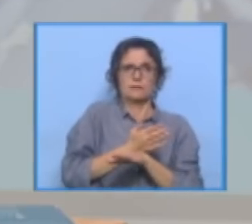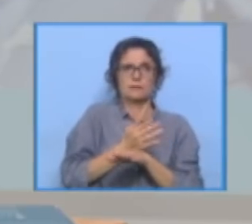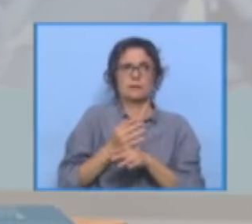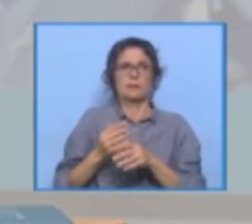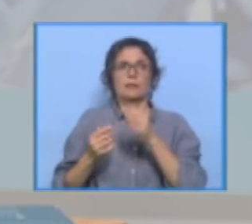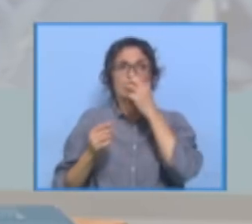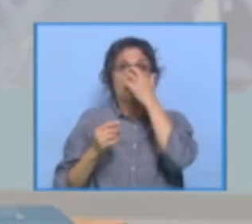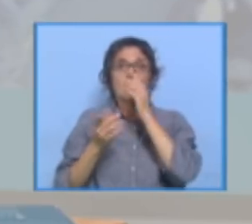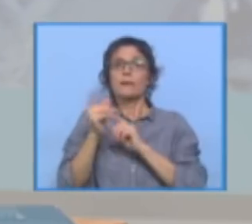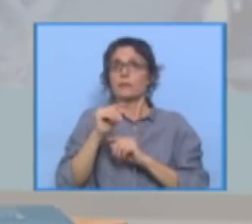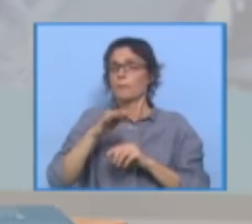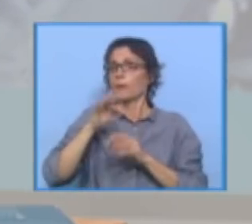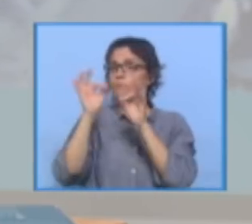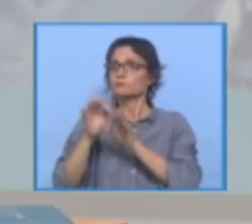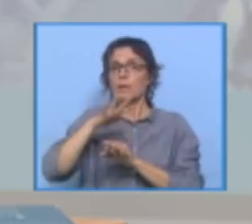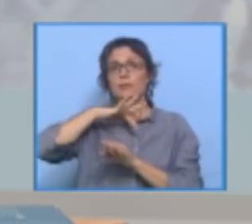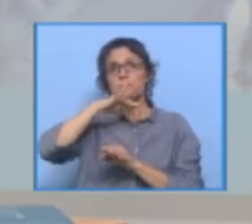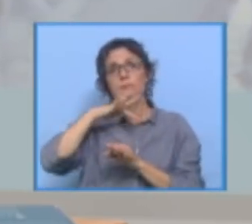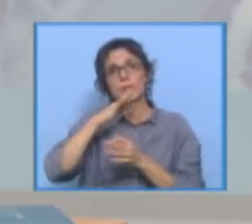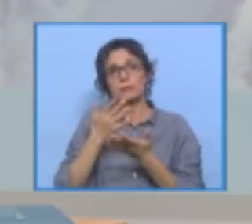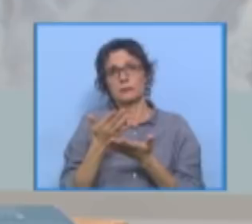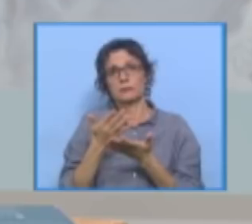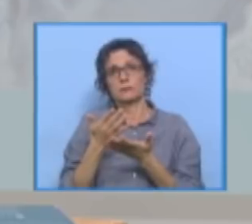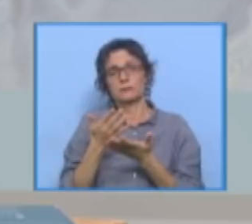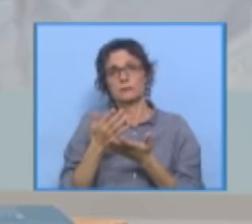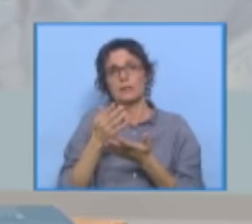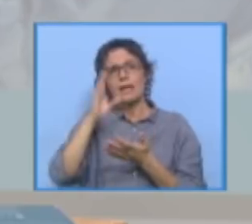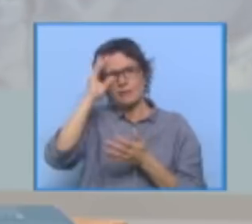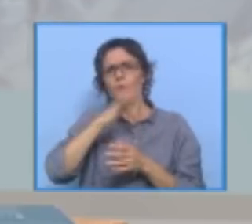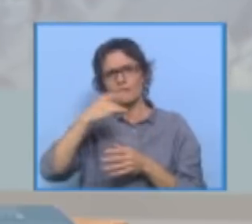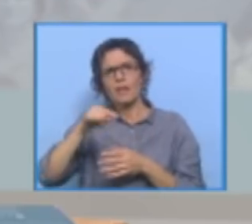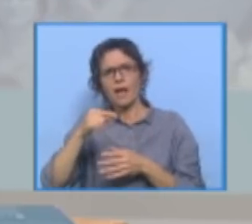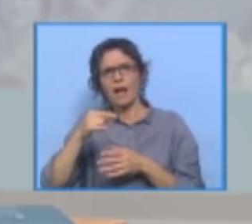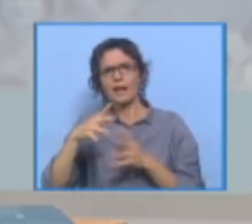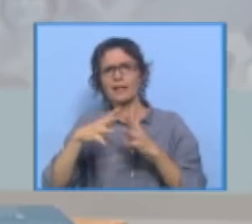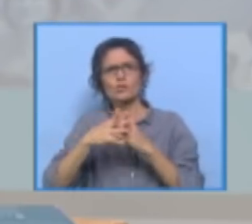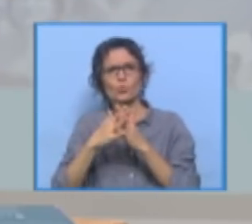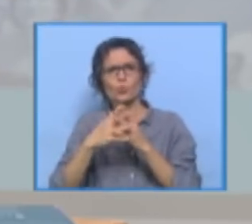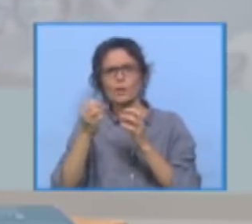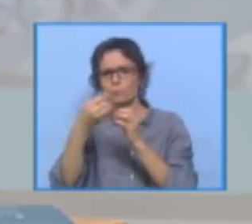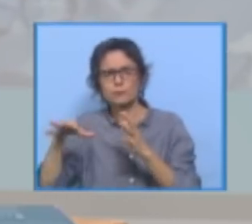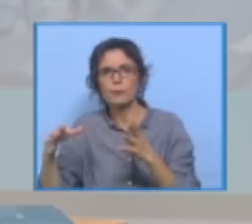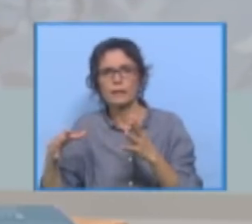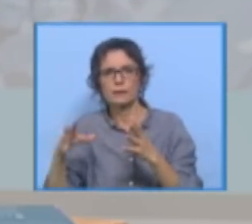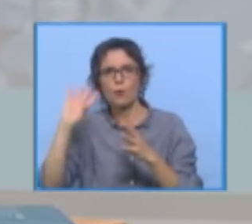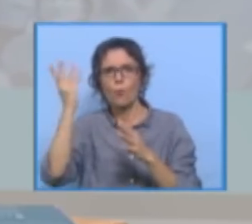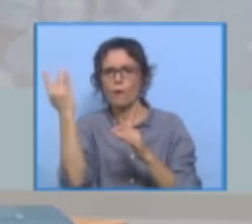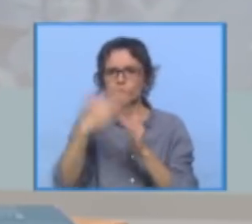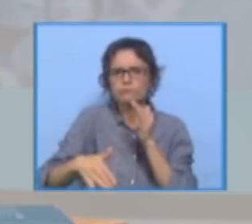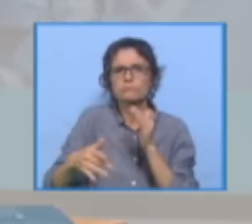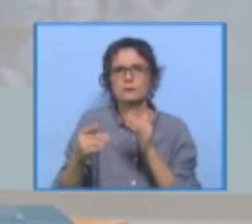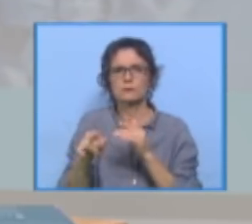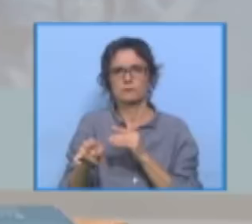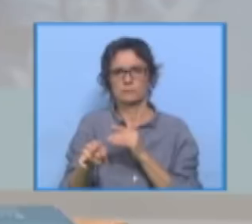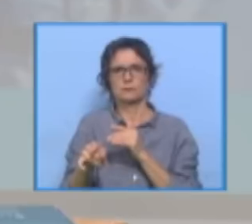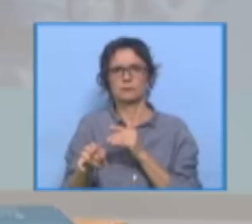famílias estruturadas, evidentemente essas pessoas perdem o apoio familiar. Isso é mais importante, temos que caminhar por aí. Senão voltamos uns contra os outros.